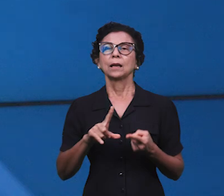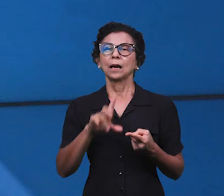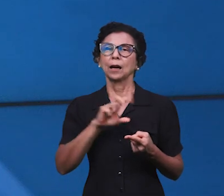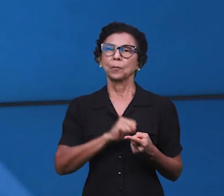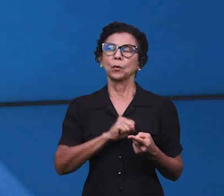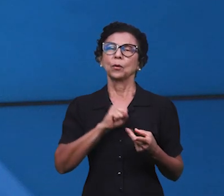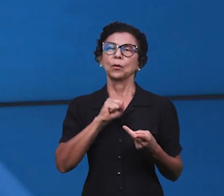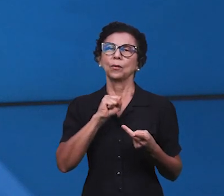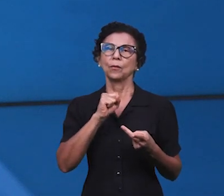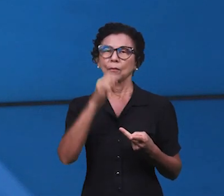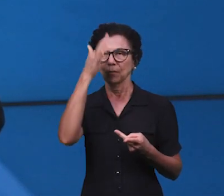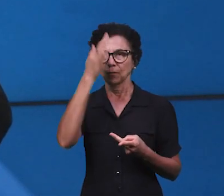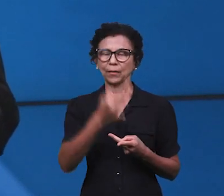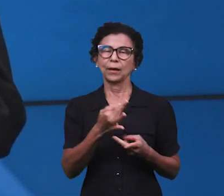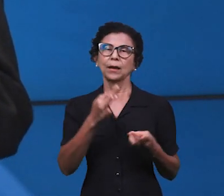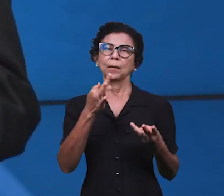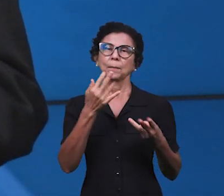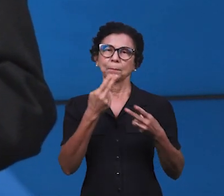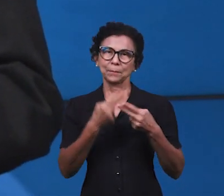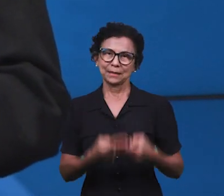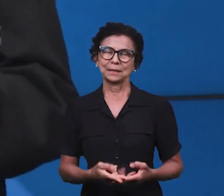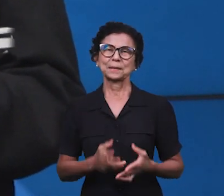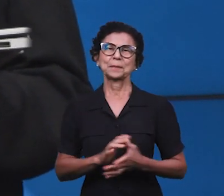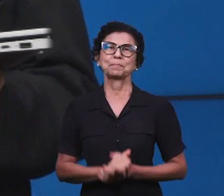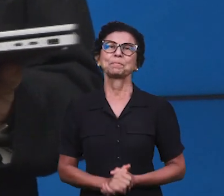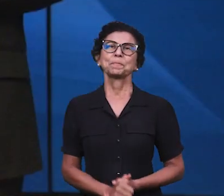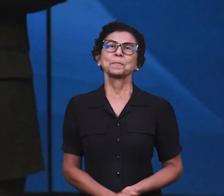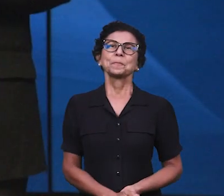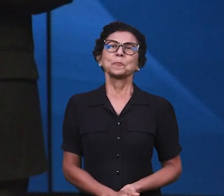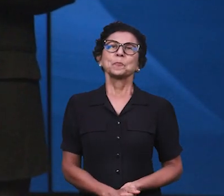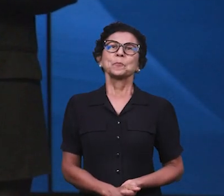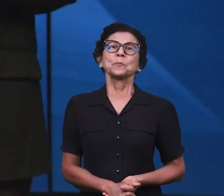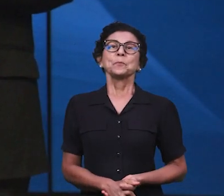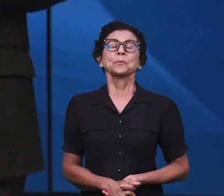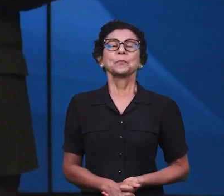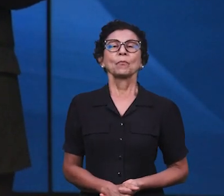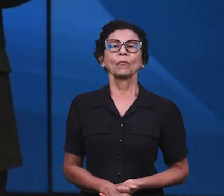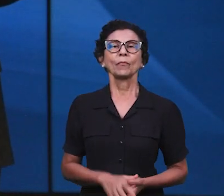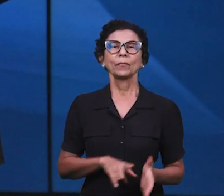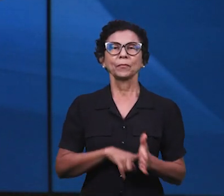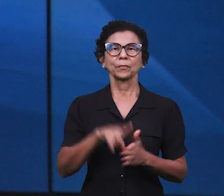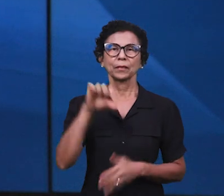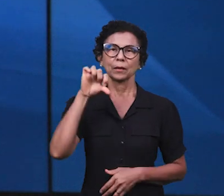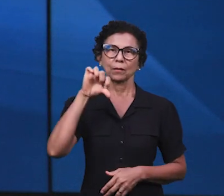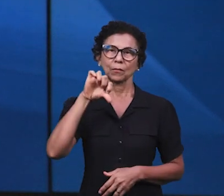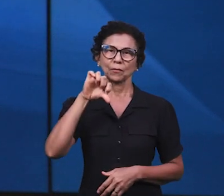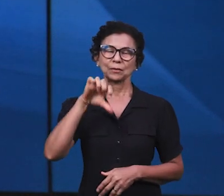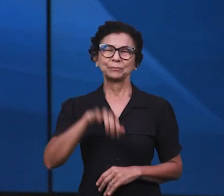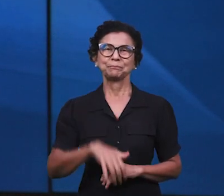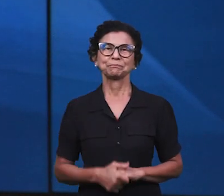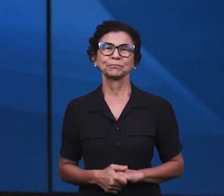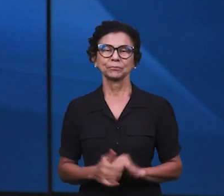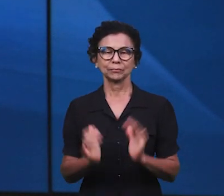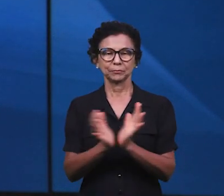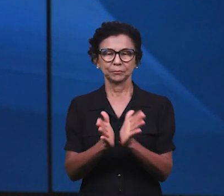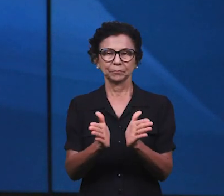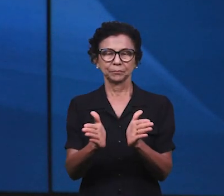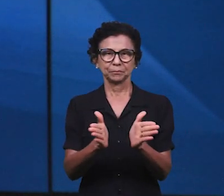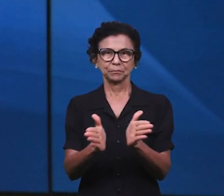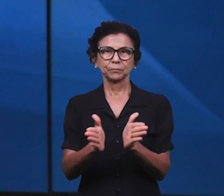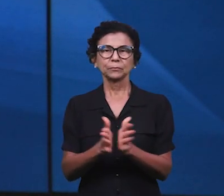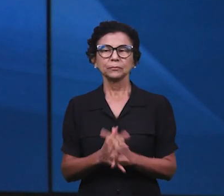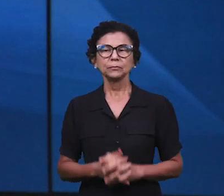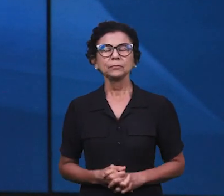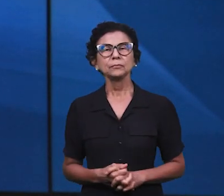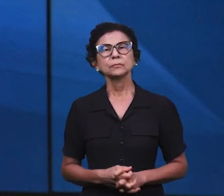com paciência. Muito boa a resposta, glória a Jesus. Agora sim temos a 9ª pergunta, que é para o grupo de acessibilidade.